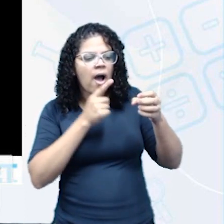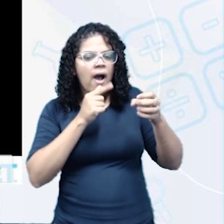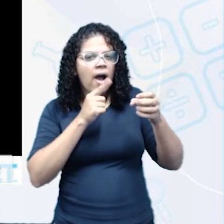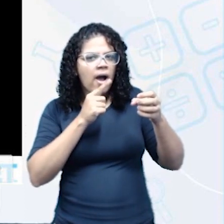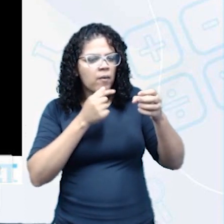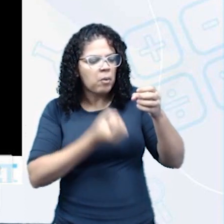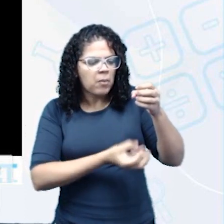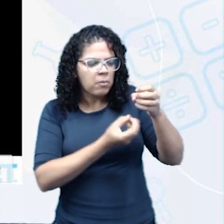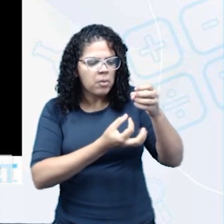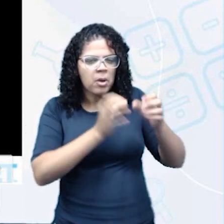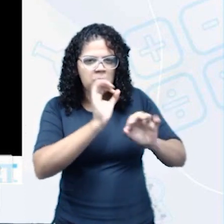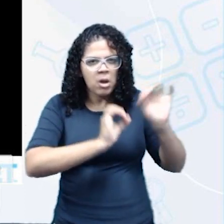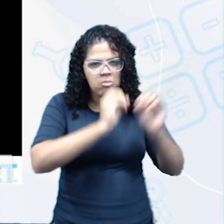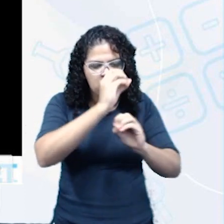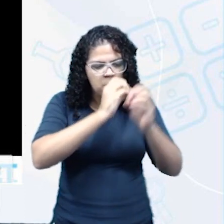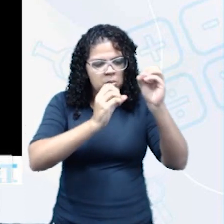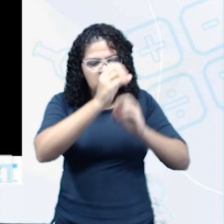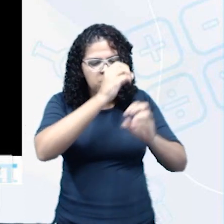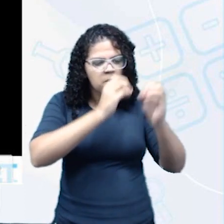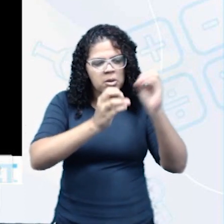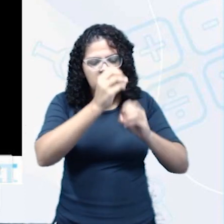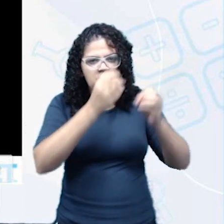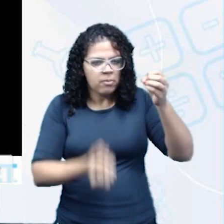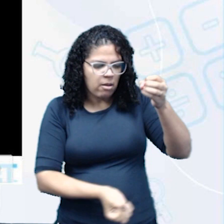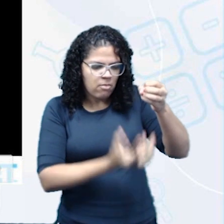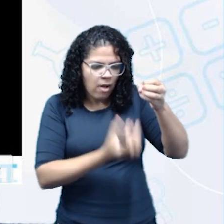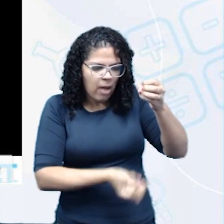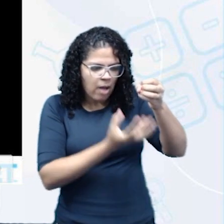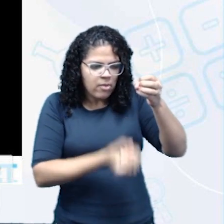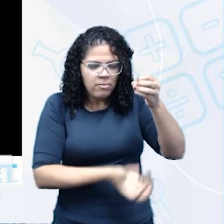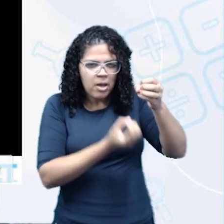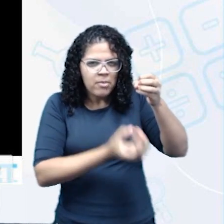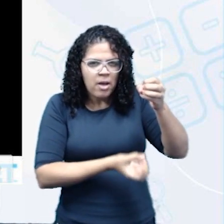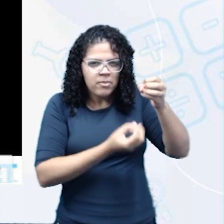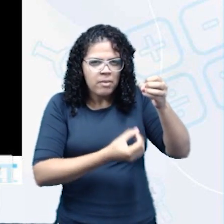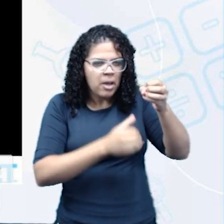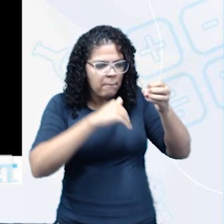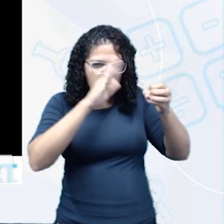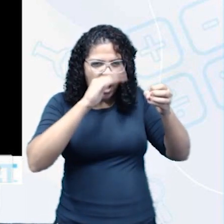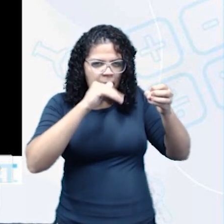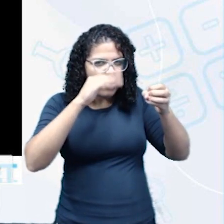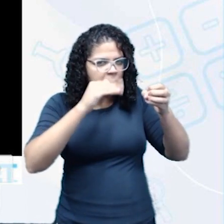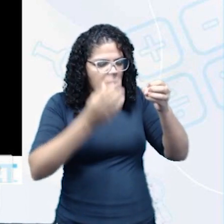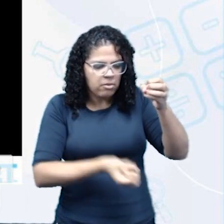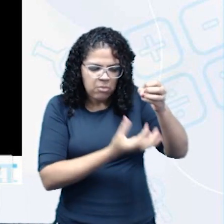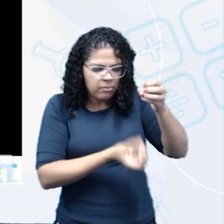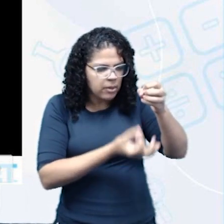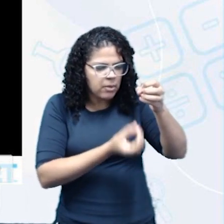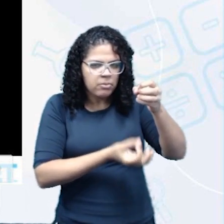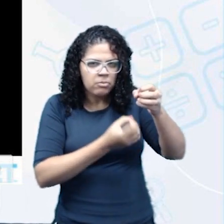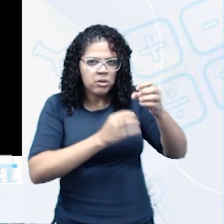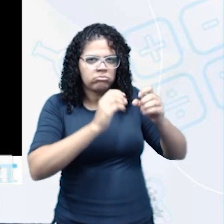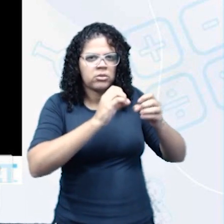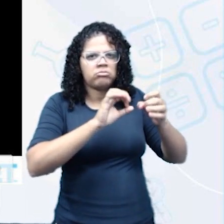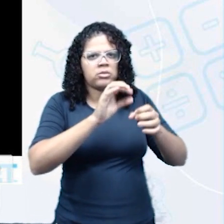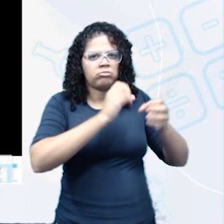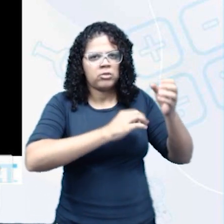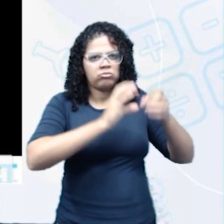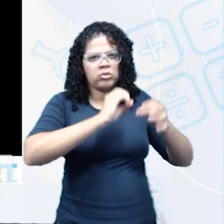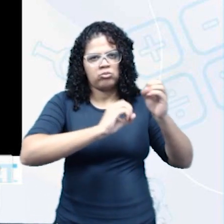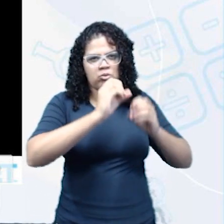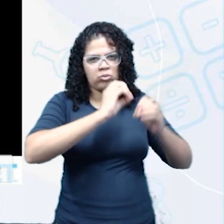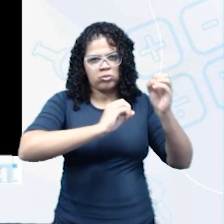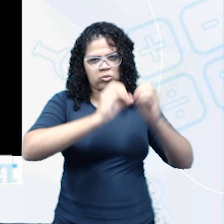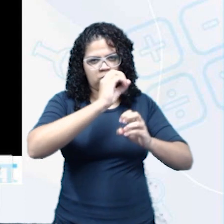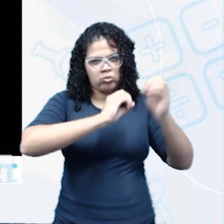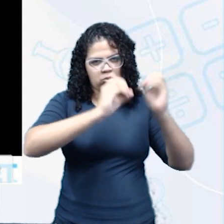moléculas ficam agitadas. Vamos colocar mais fogo nisso aí? Aí vai aumentar a temperatura, certo? E quando chega em 100 graus, a